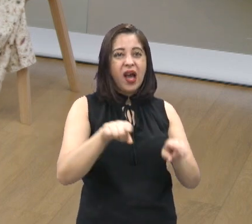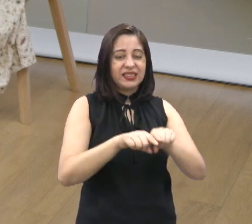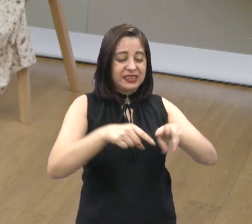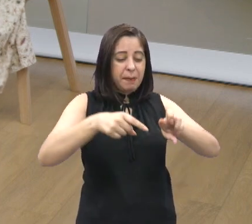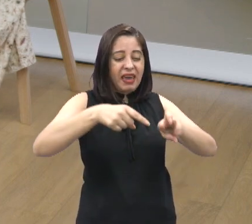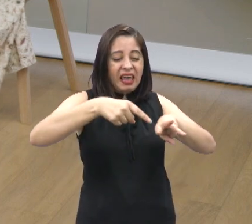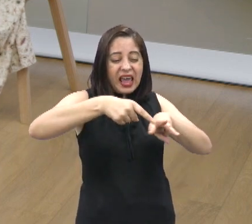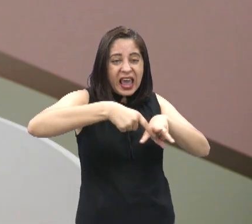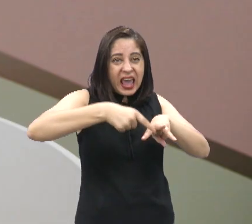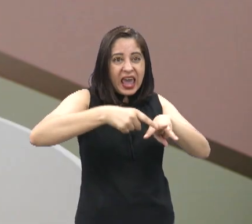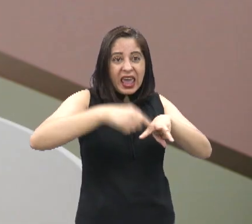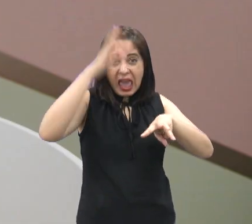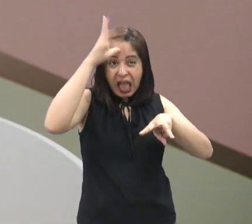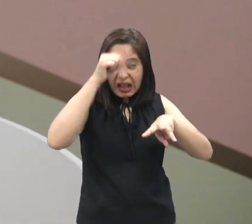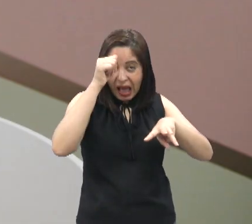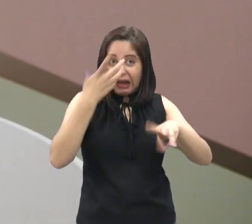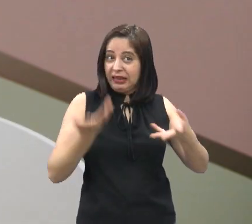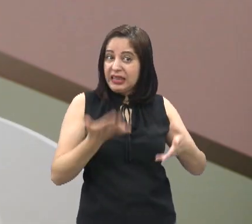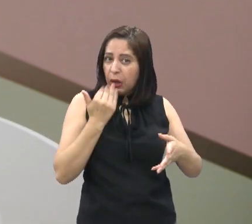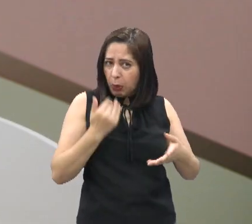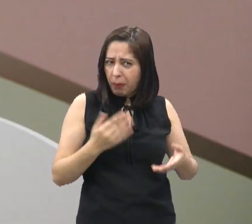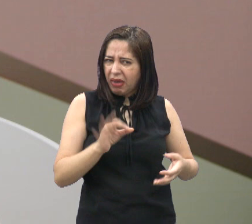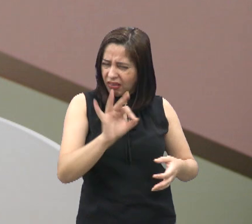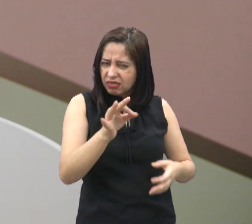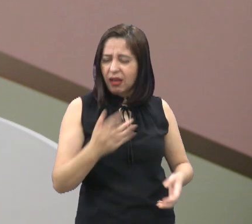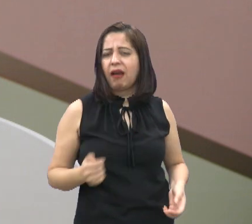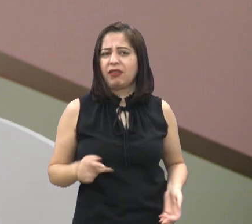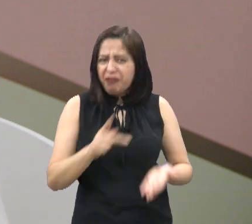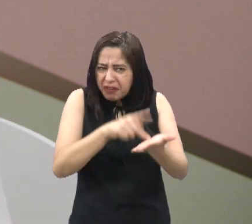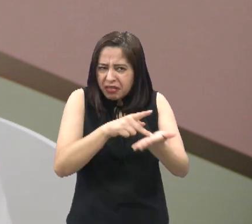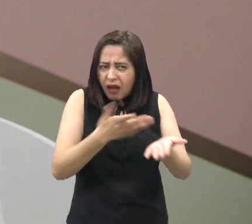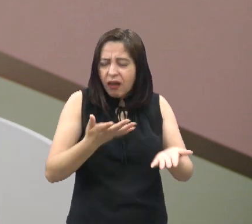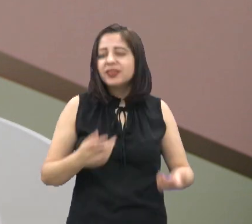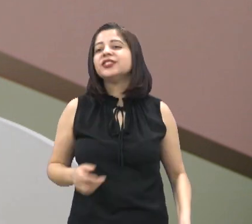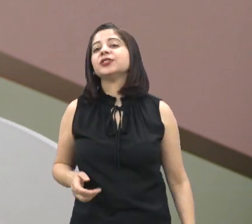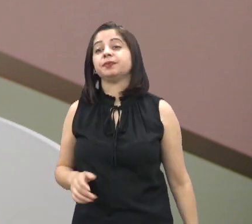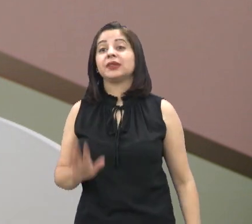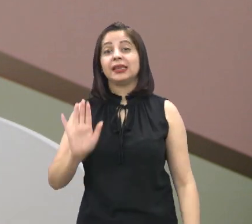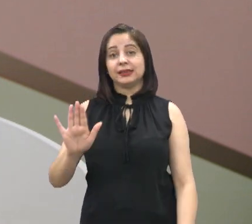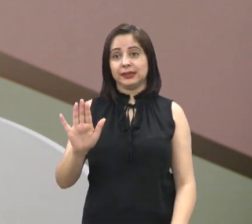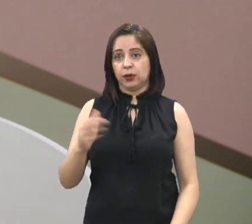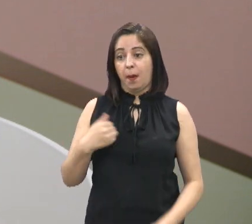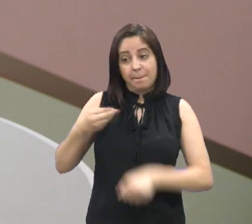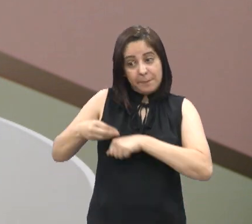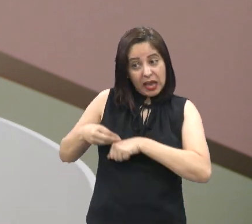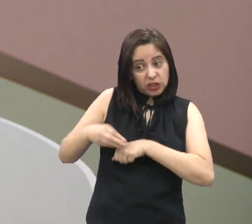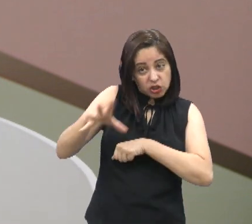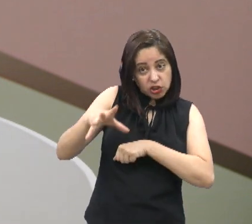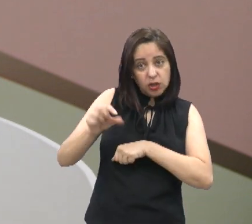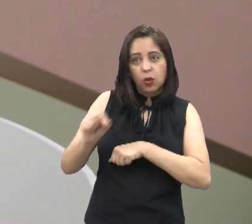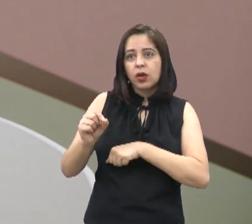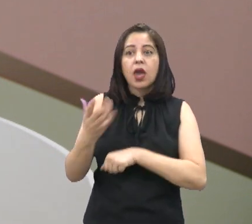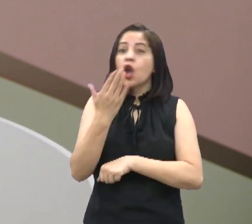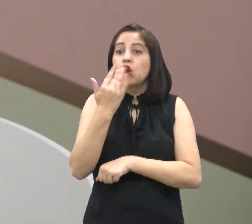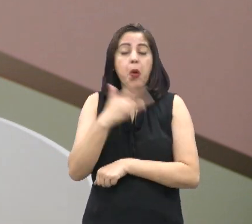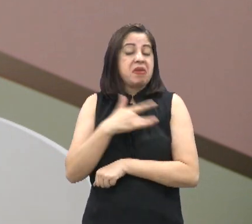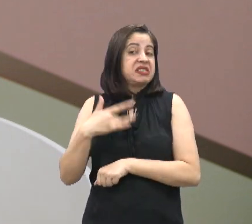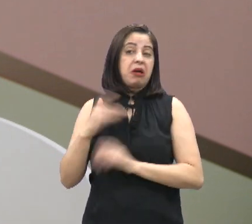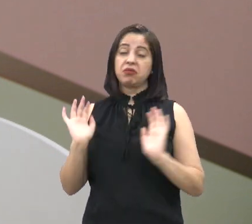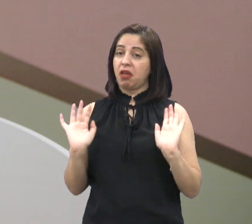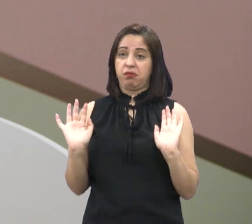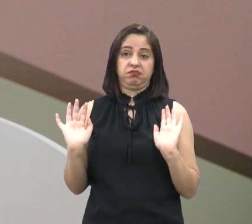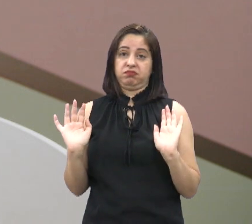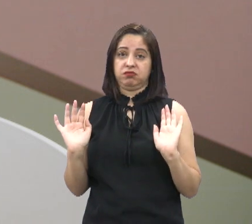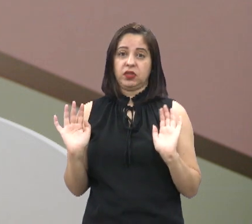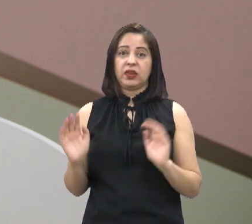Verdade. Então, em relação à alimentação, o que eu proponho sempre aos meus pacientes é alimentação saudável. Uhum. Então, que